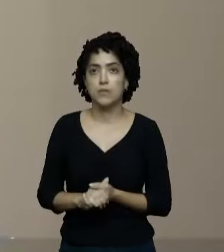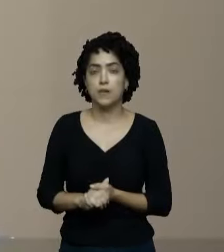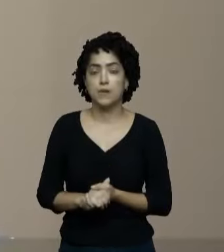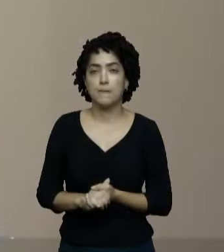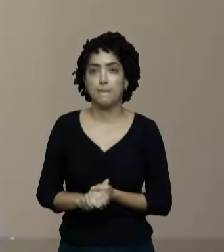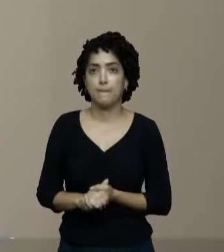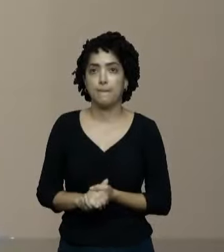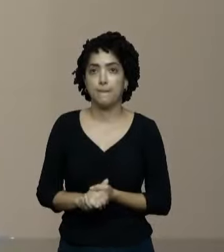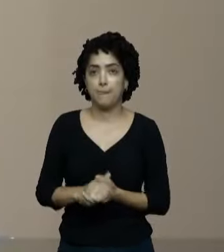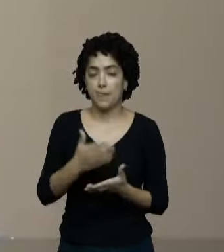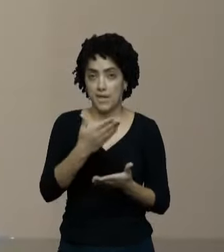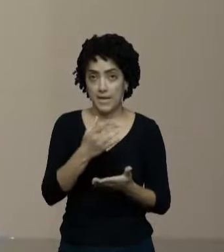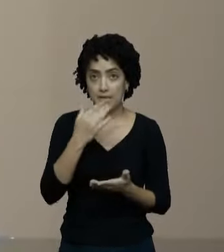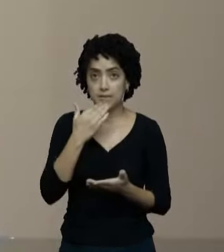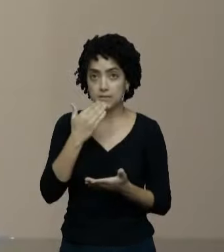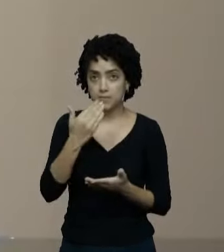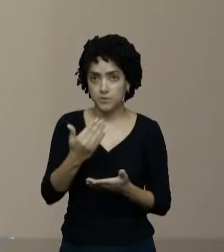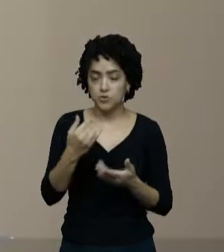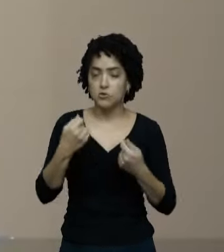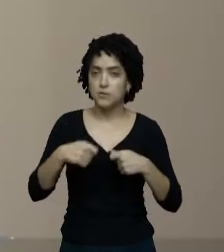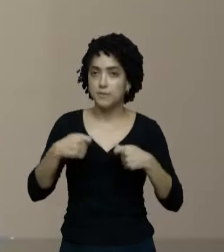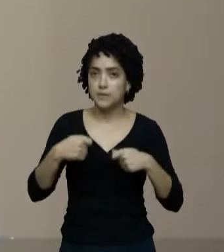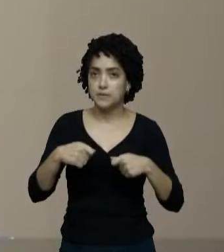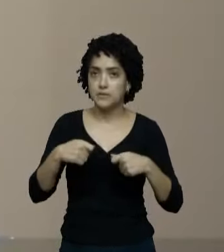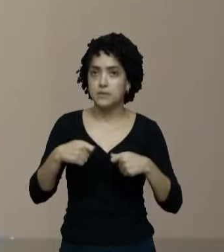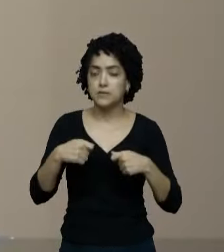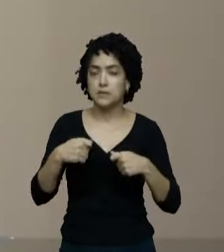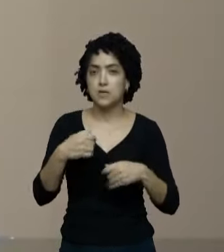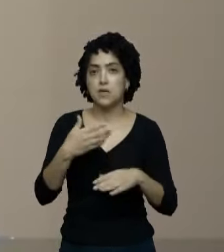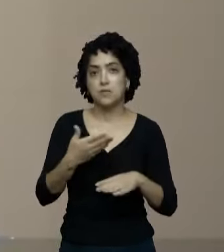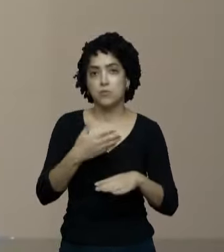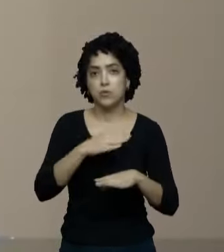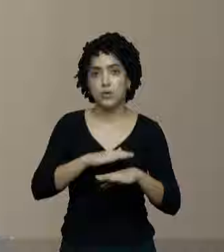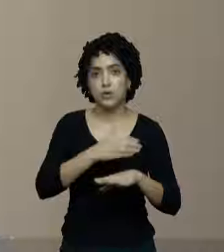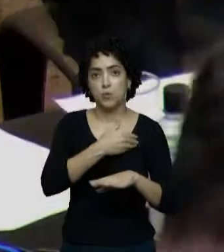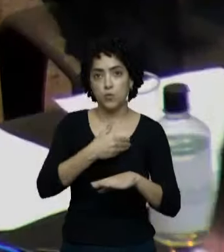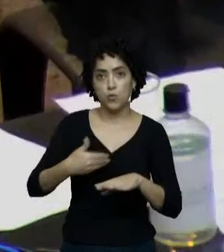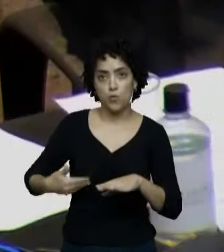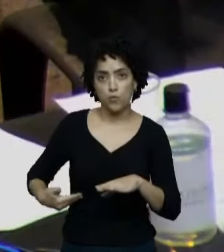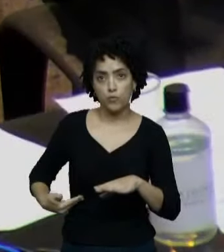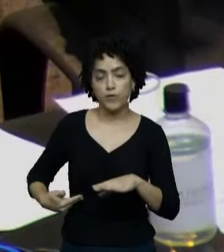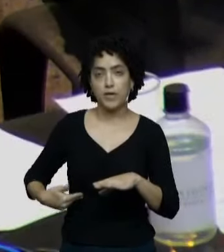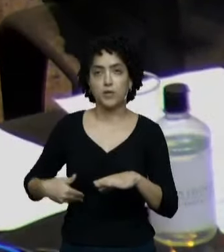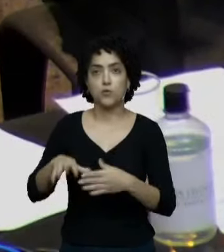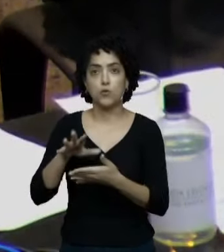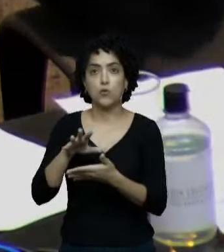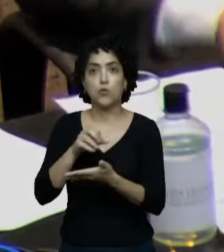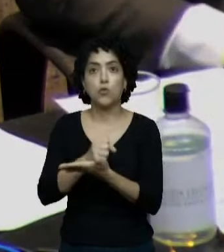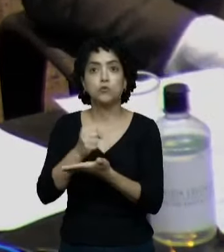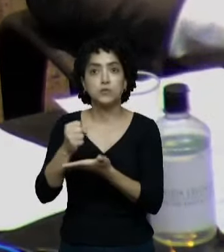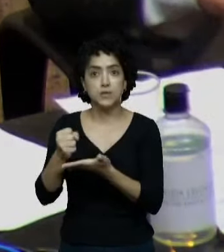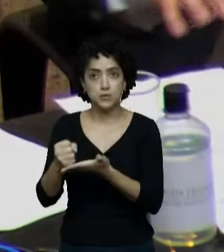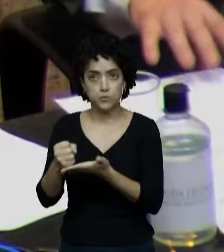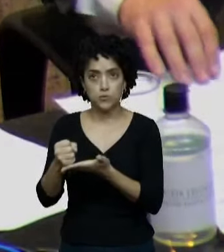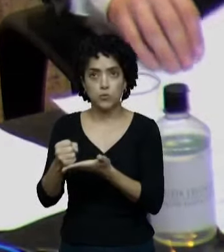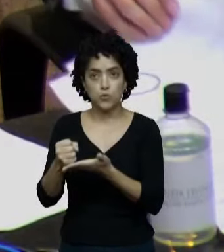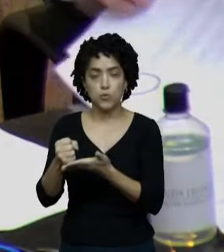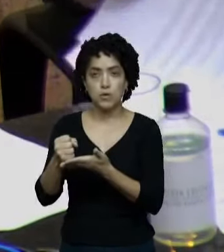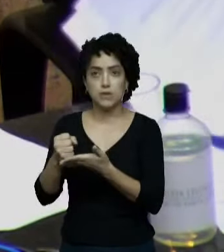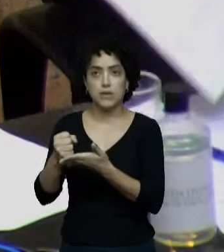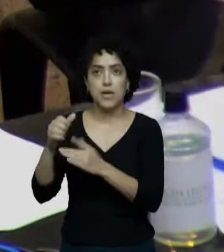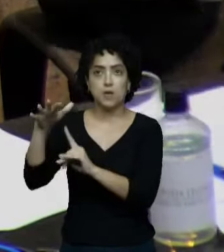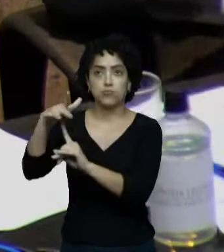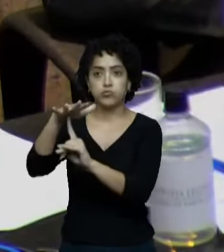Esse pedido se faz necessário, porque o governo de Santa Catarina acaba de contratar um avião para